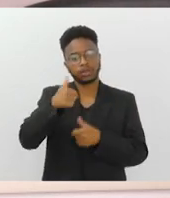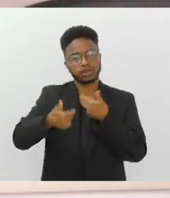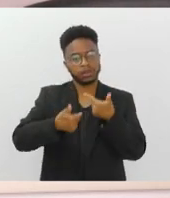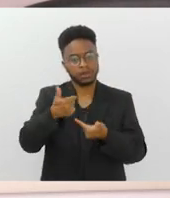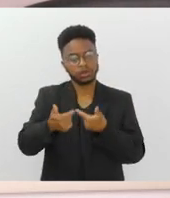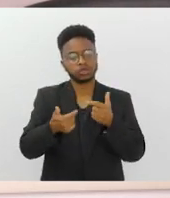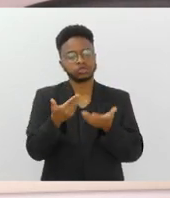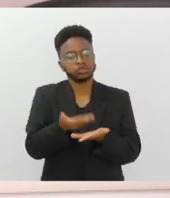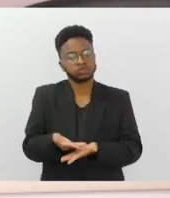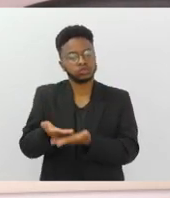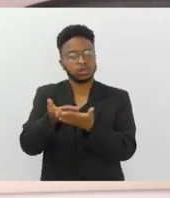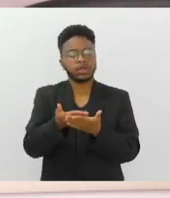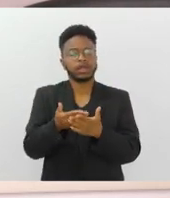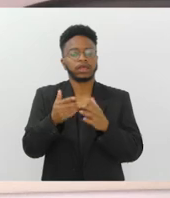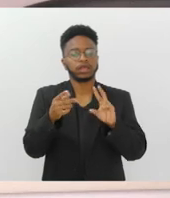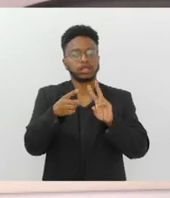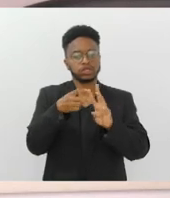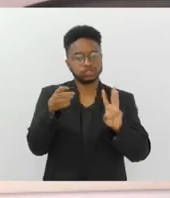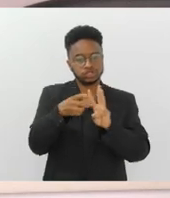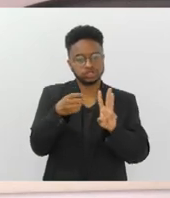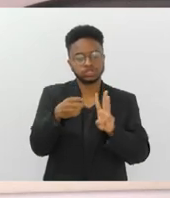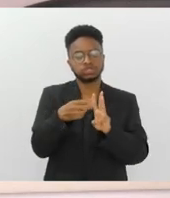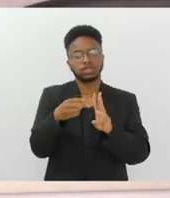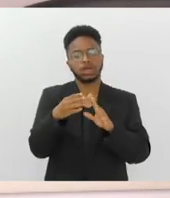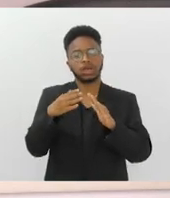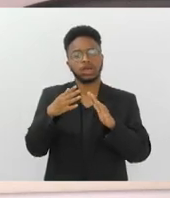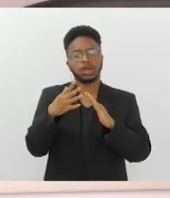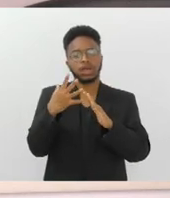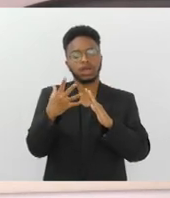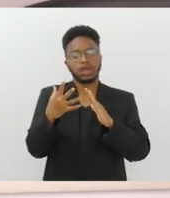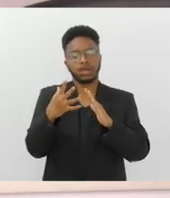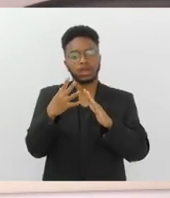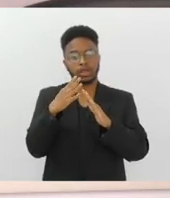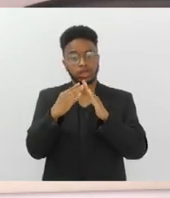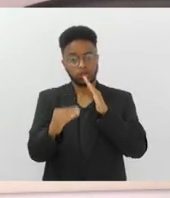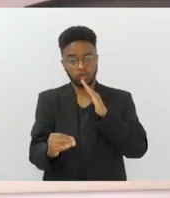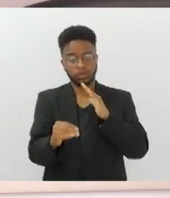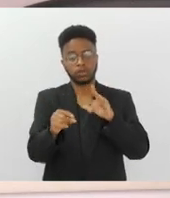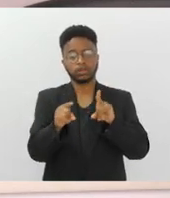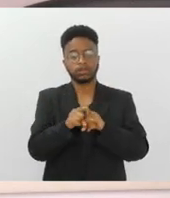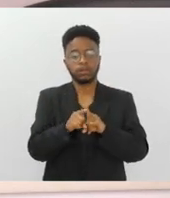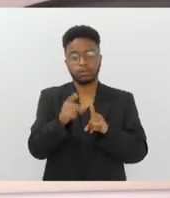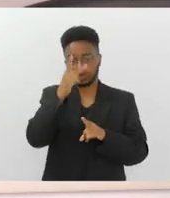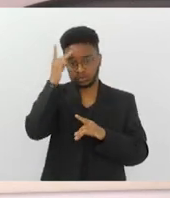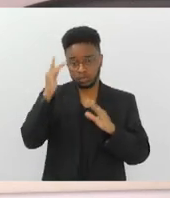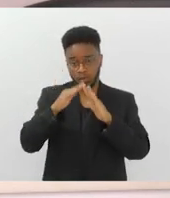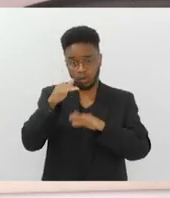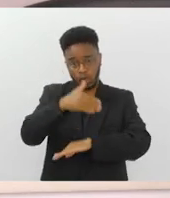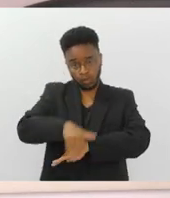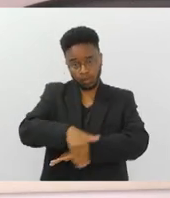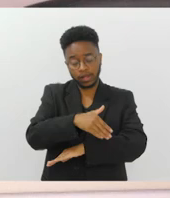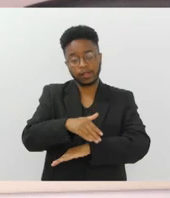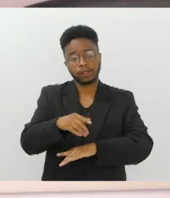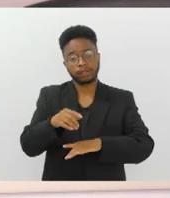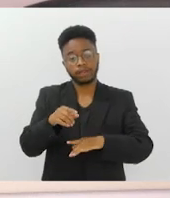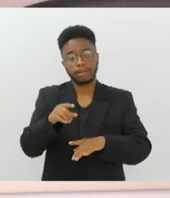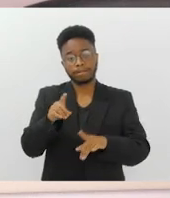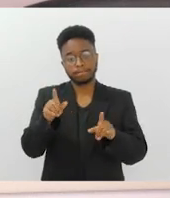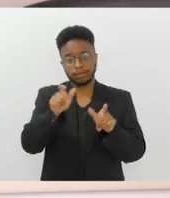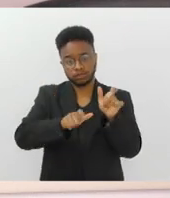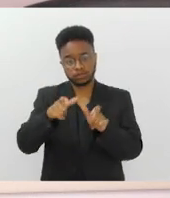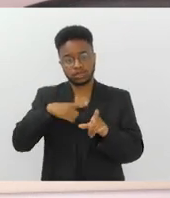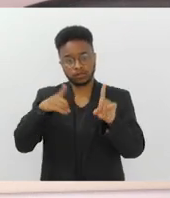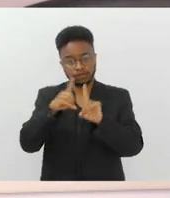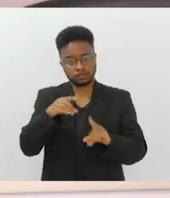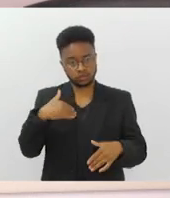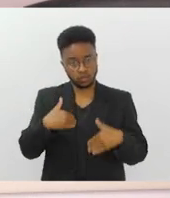indígenas, quilombolas, pessoas em situação de rua, deficientes físicos, deficientes mentais, privados de